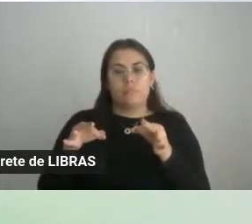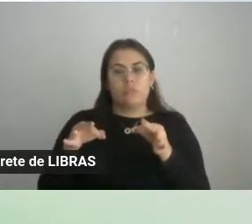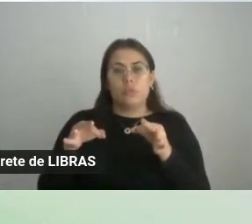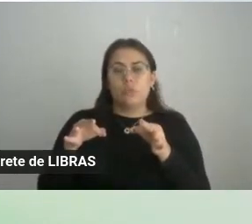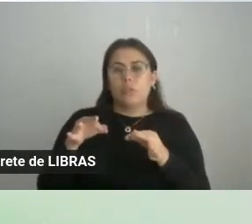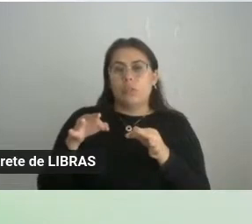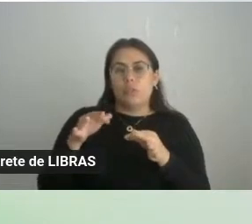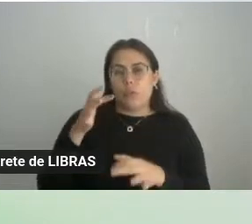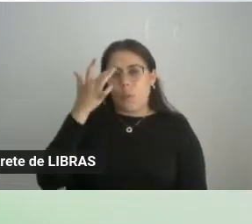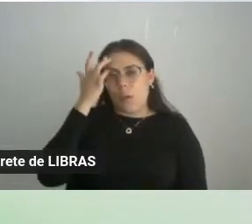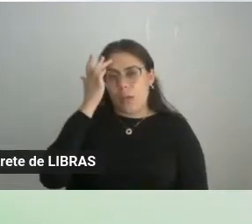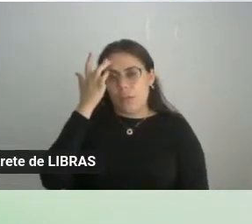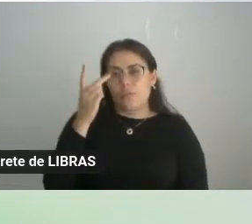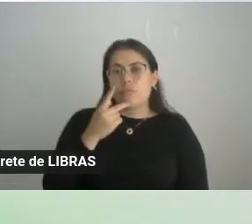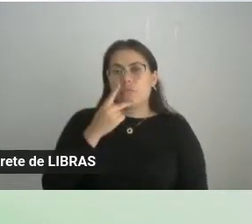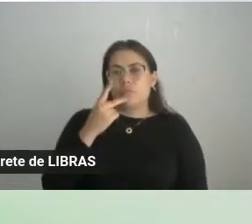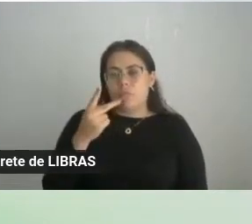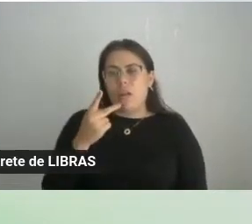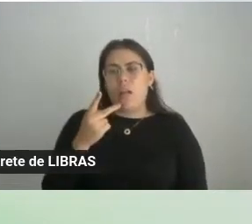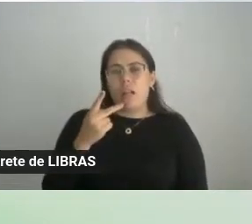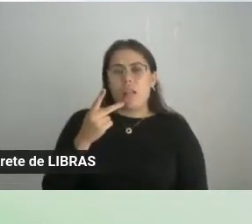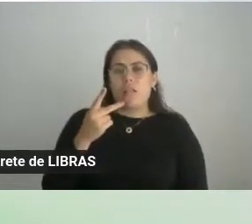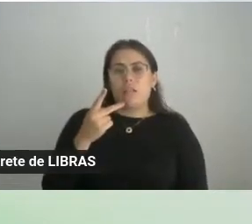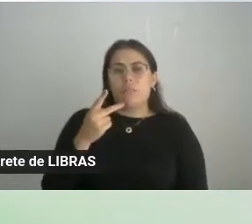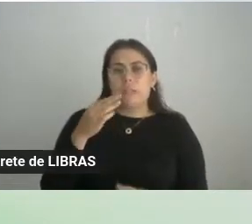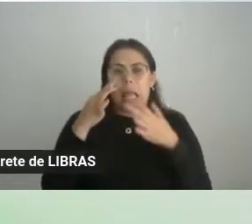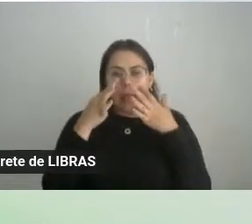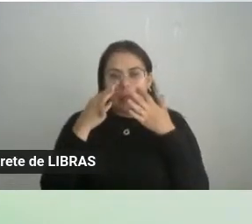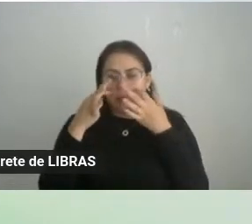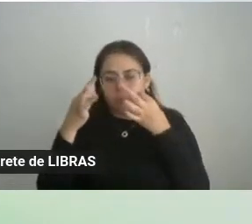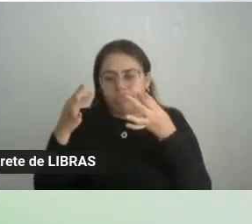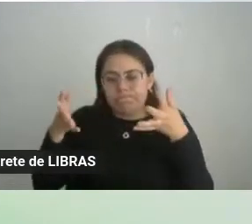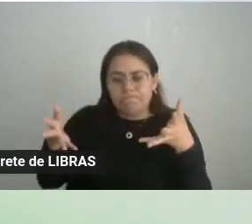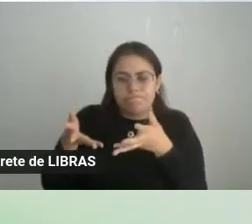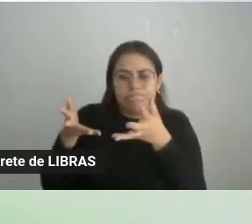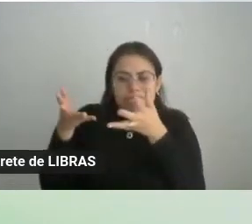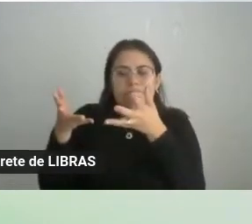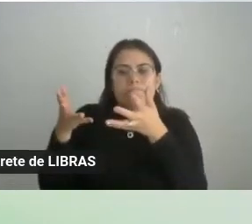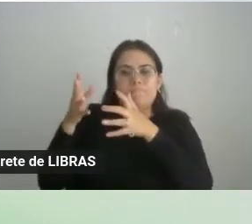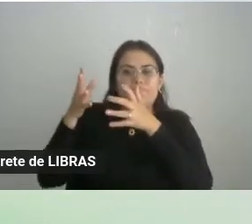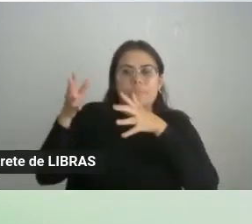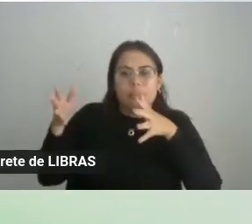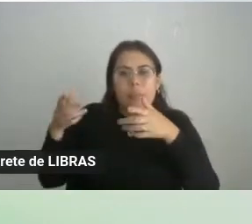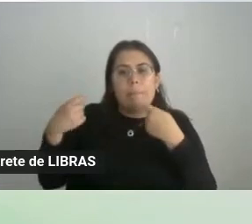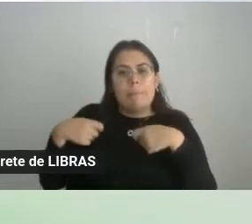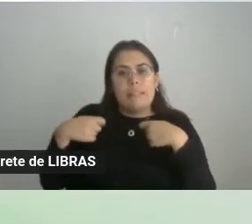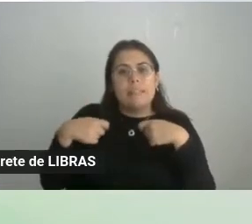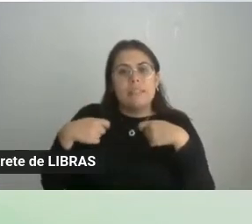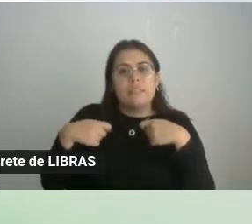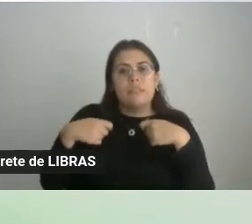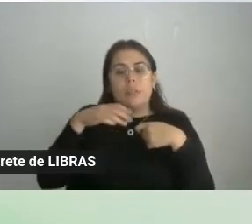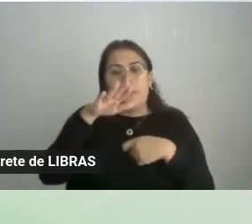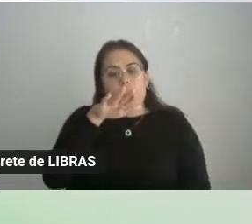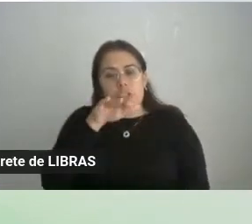aliado ao que a doutora Juliana falou, de prestar atenção, de estímulo, de incentivo, eu falaria também trazer os